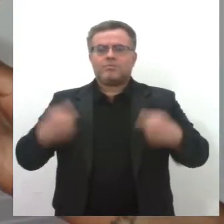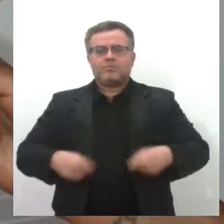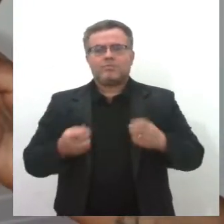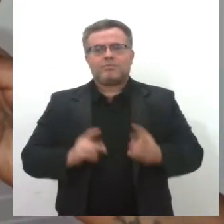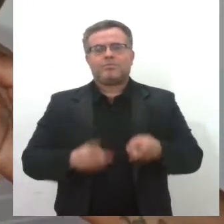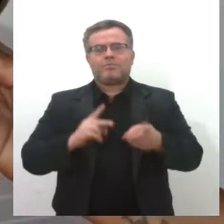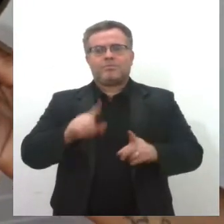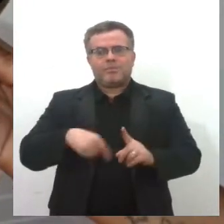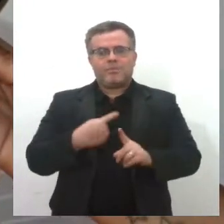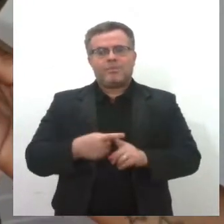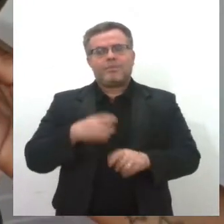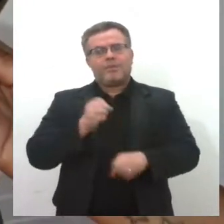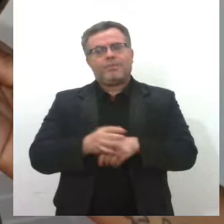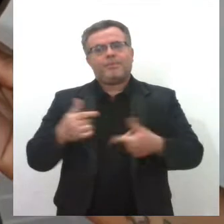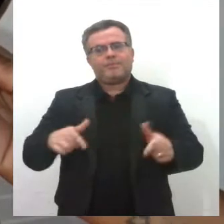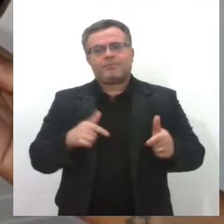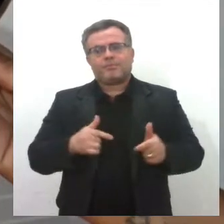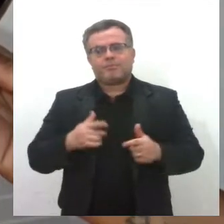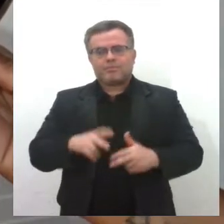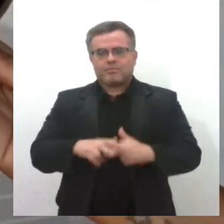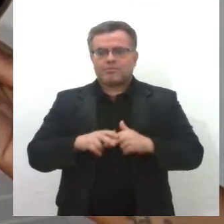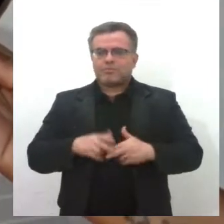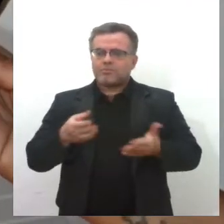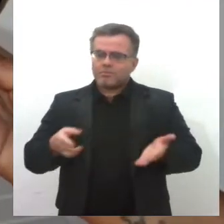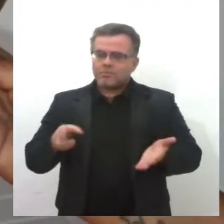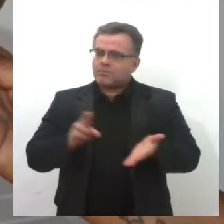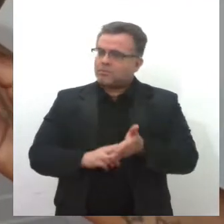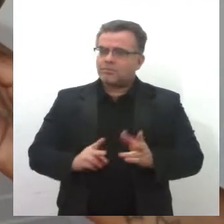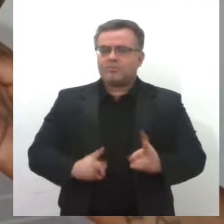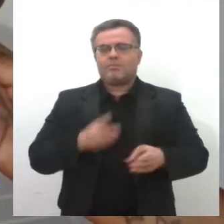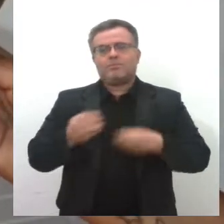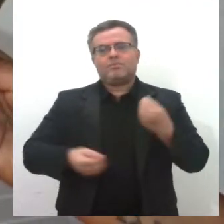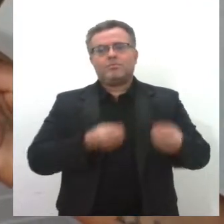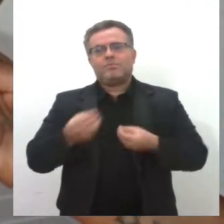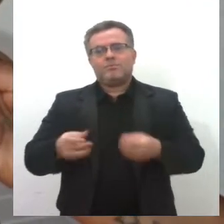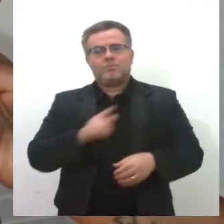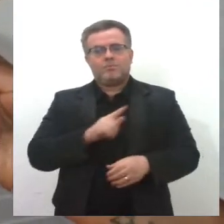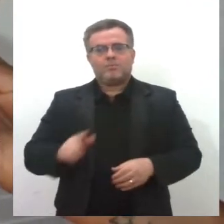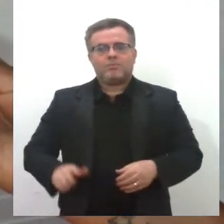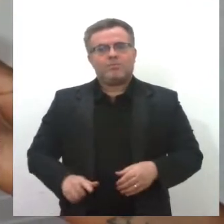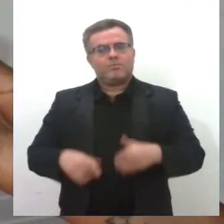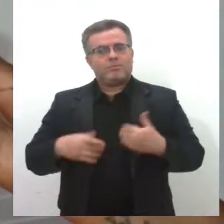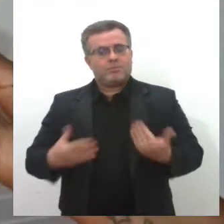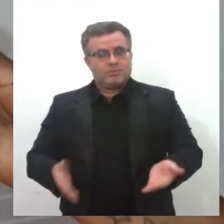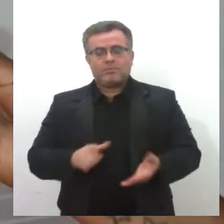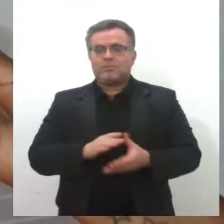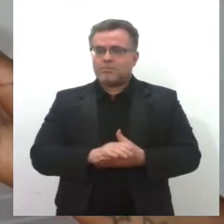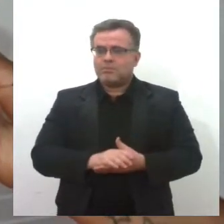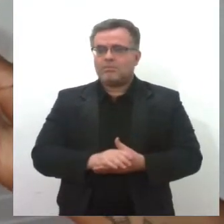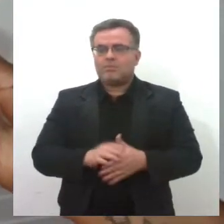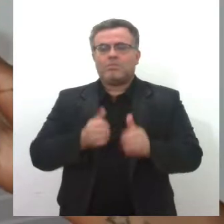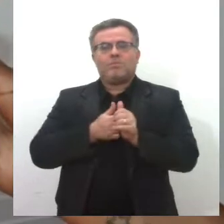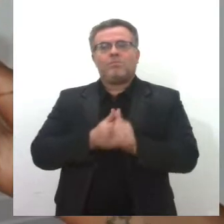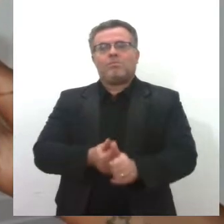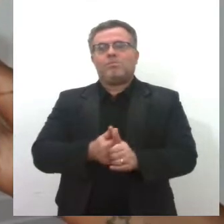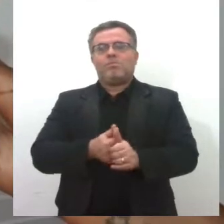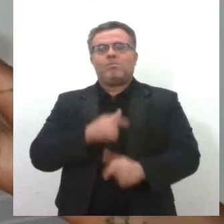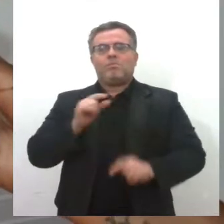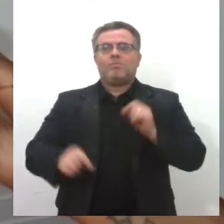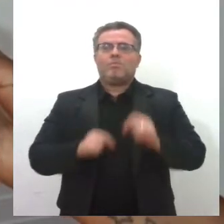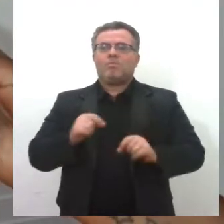de empregos. Nós podemos assegurar à população sergipana que o governador Belivaldo segue com a